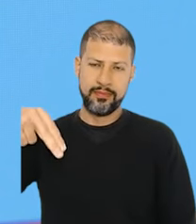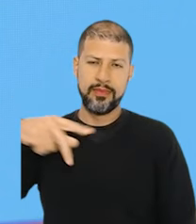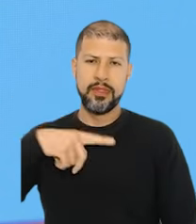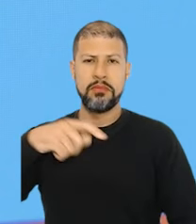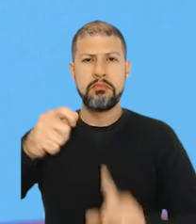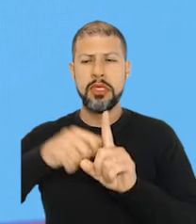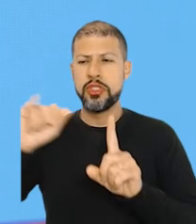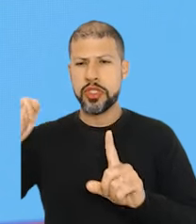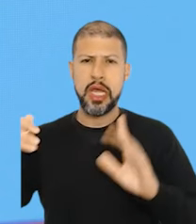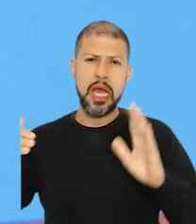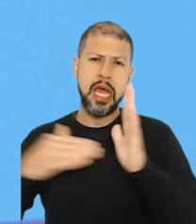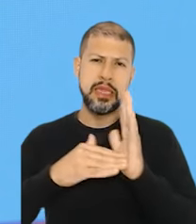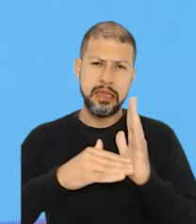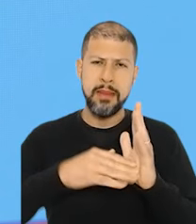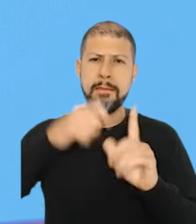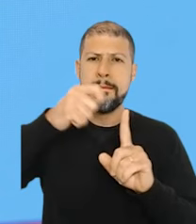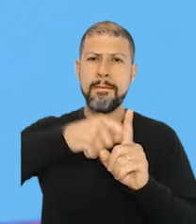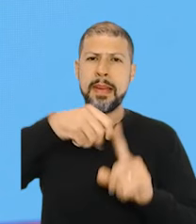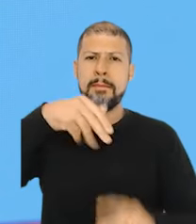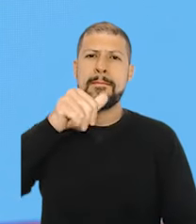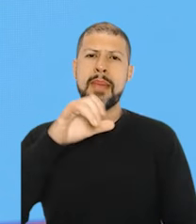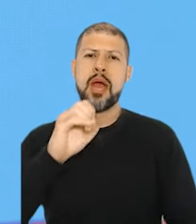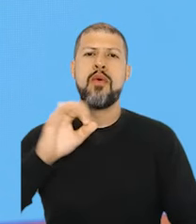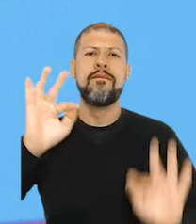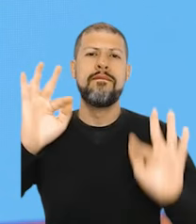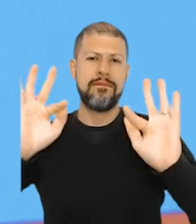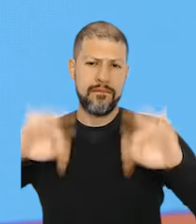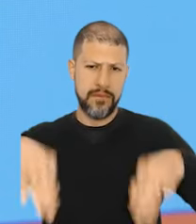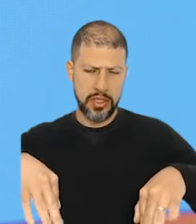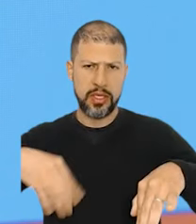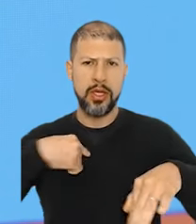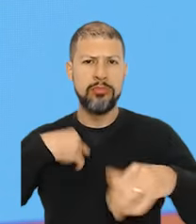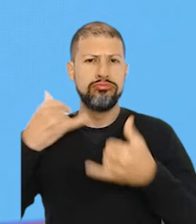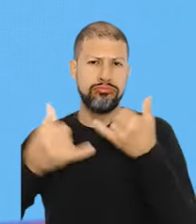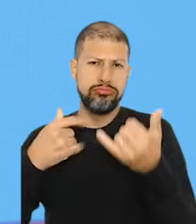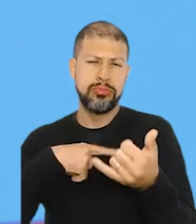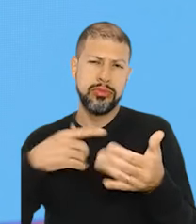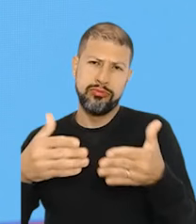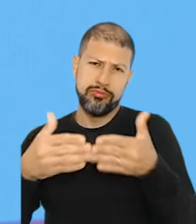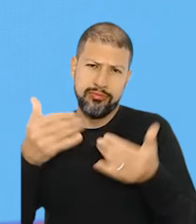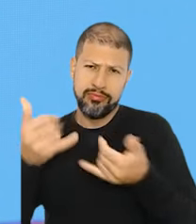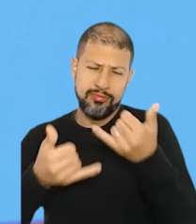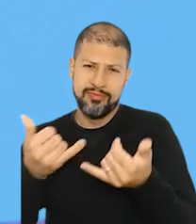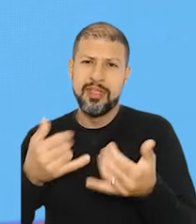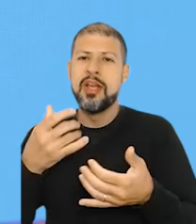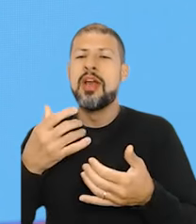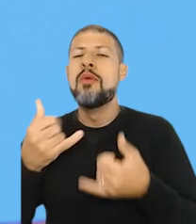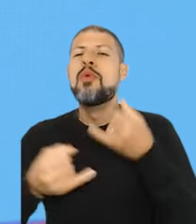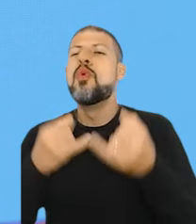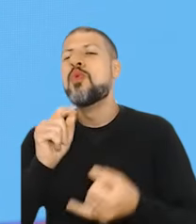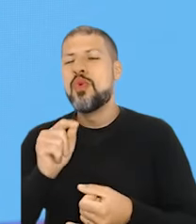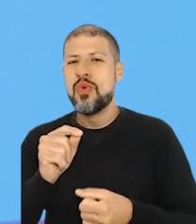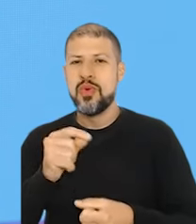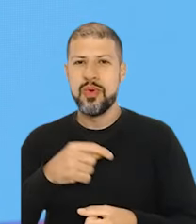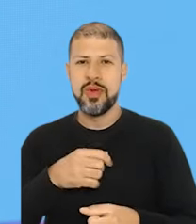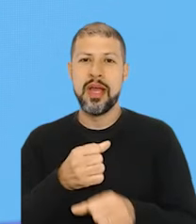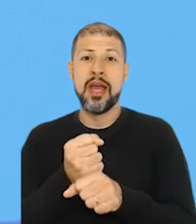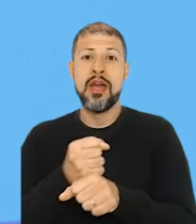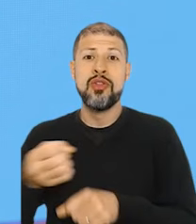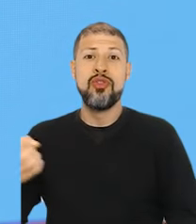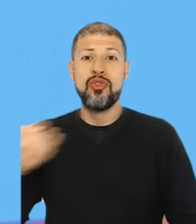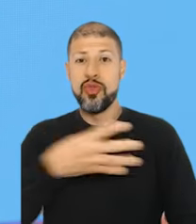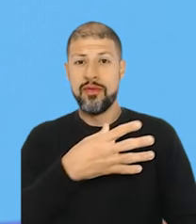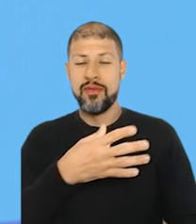Maio todo ano é isso eu brinco aqui tem uma licença pra gente fazer uma brincadeira aqui mas eu brinco o seguinte Acabou o ano novo